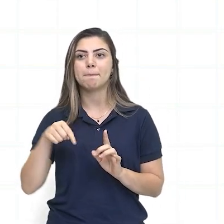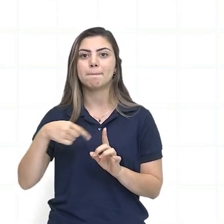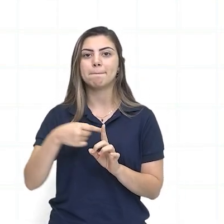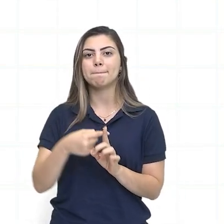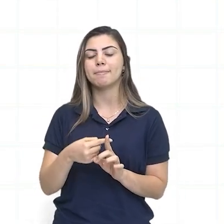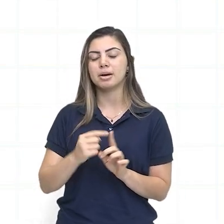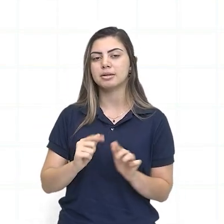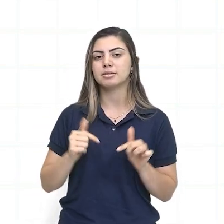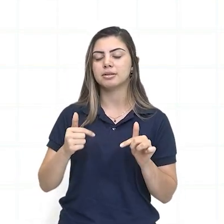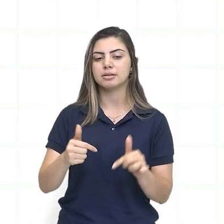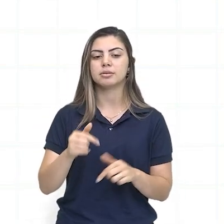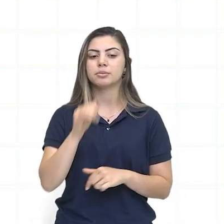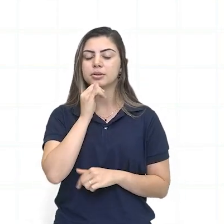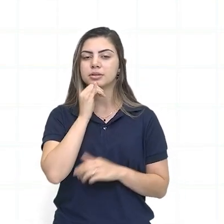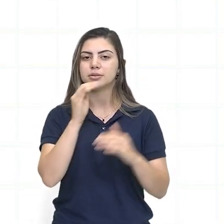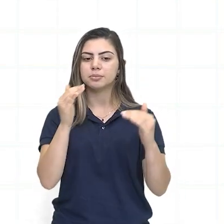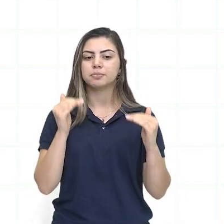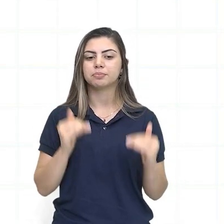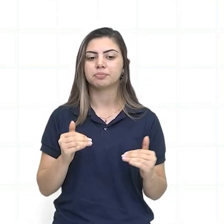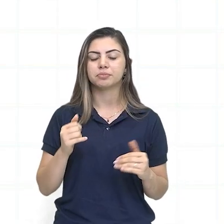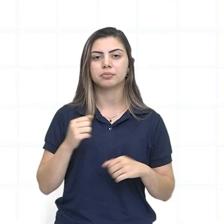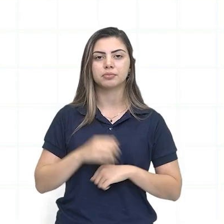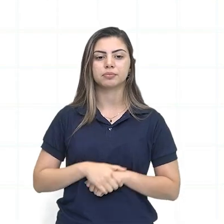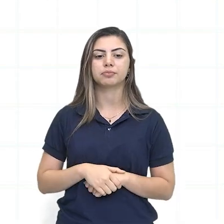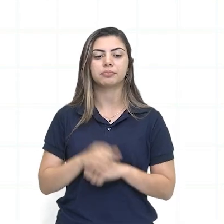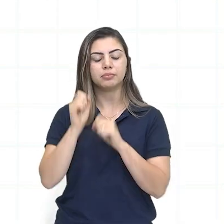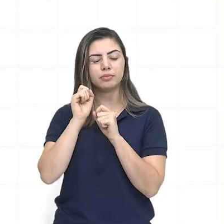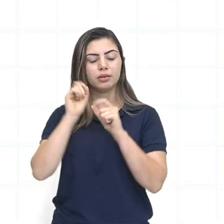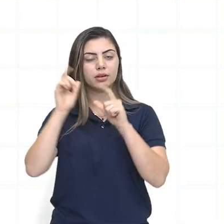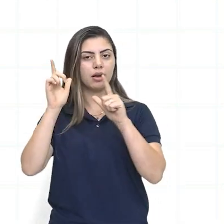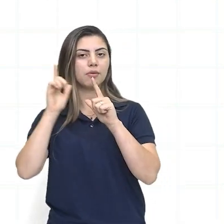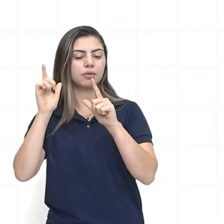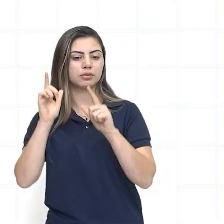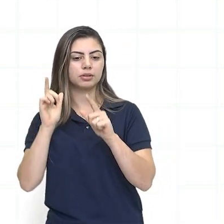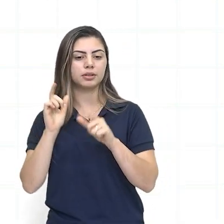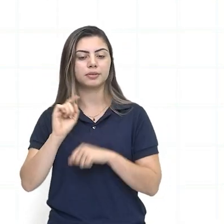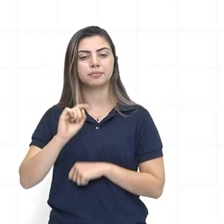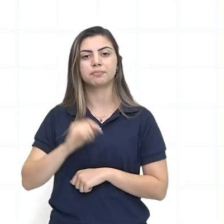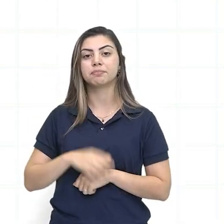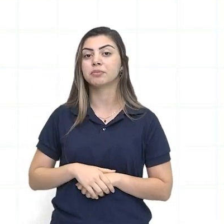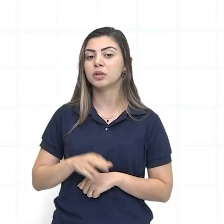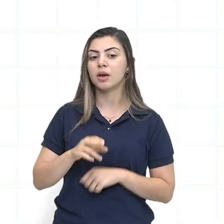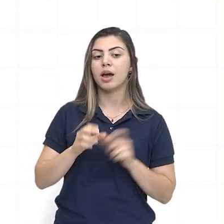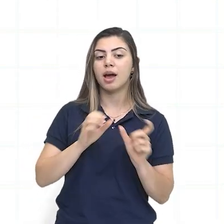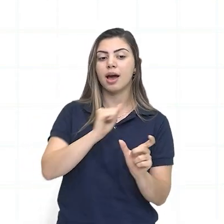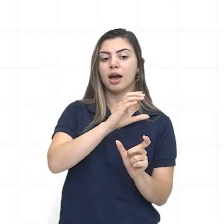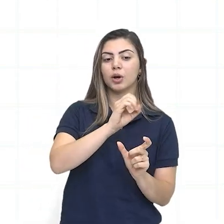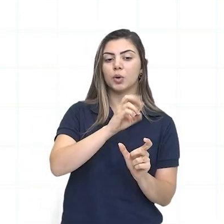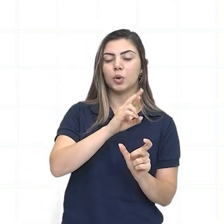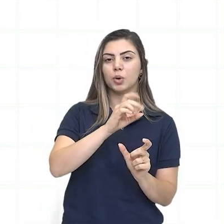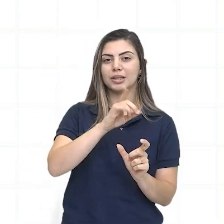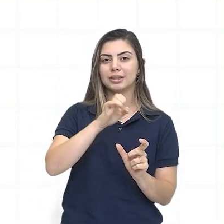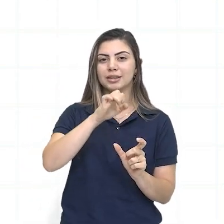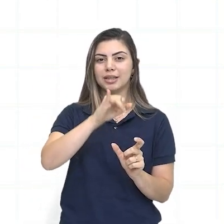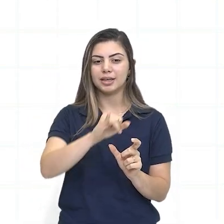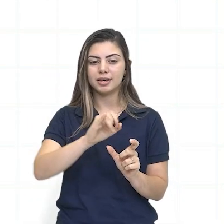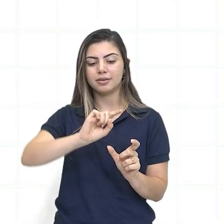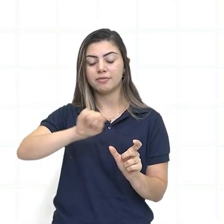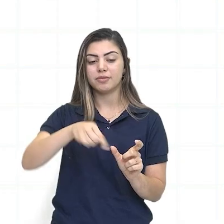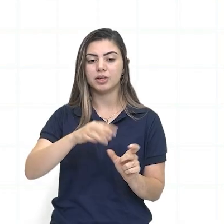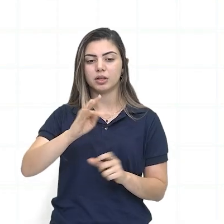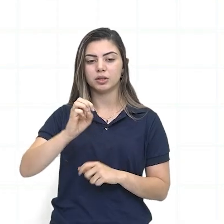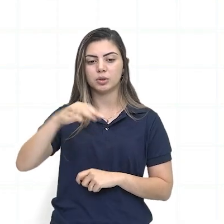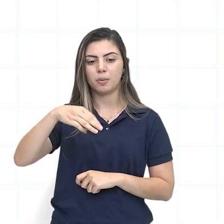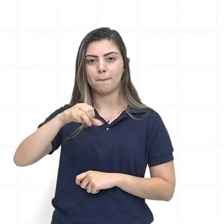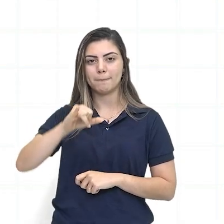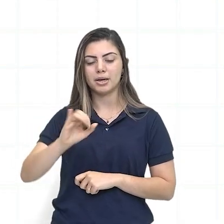aí. Outro exemplo. Acordei, vírgula. Tomei banho. Veja, cada ação